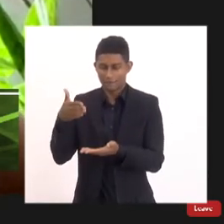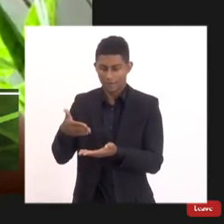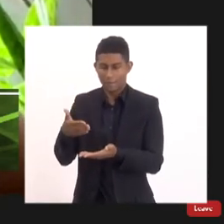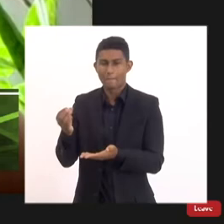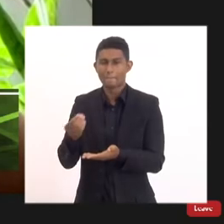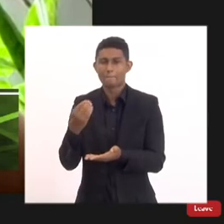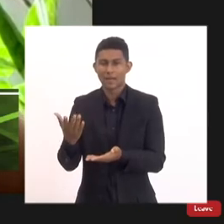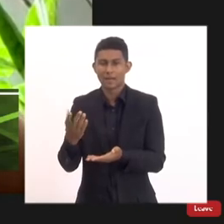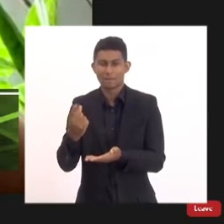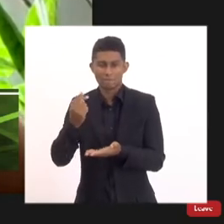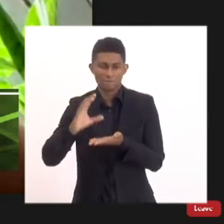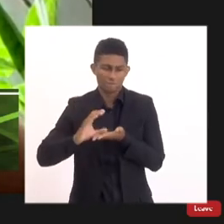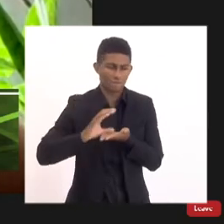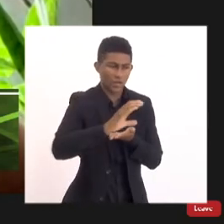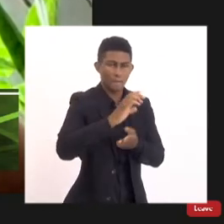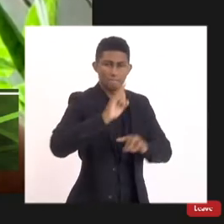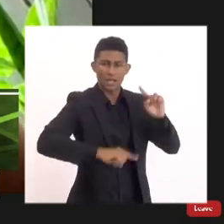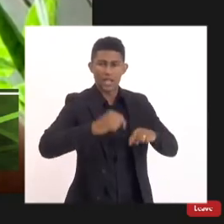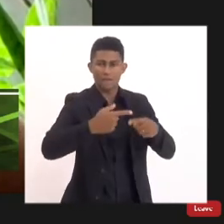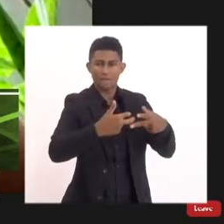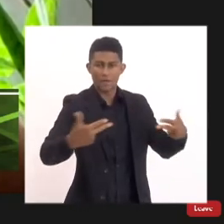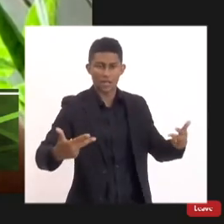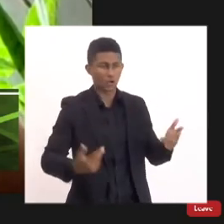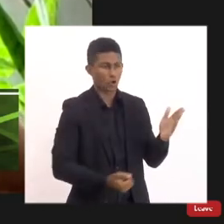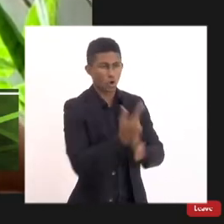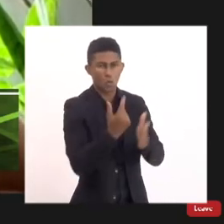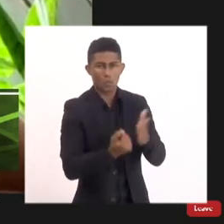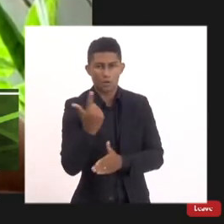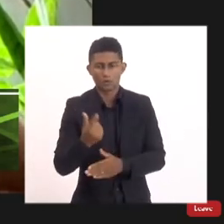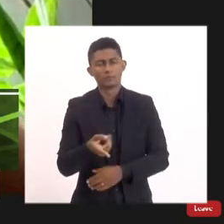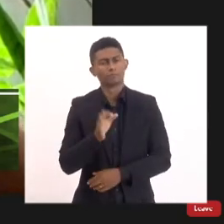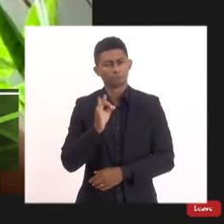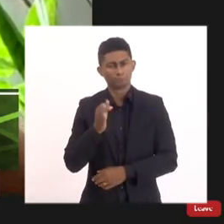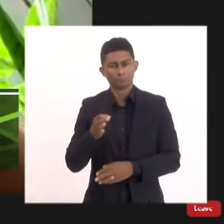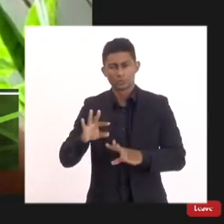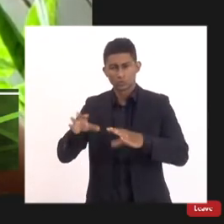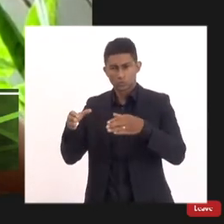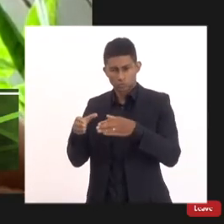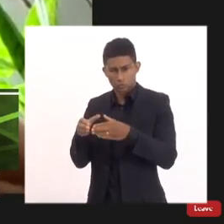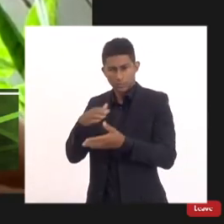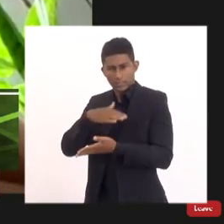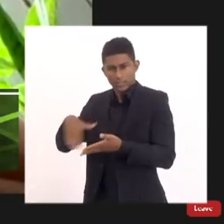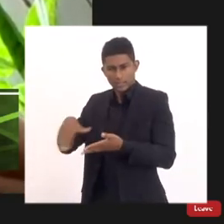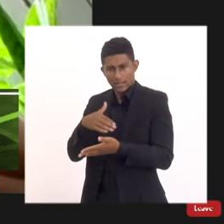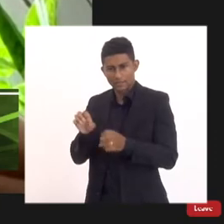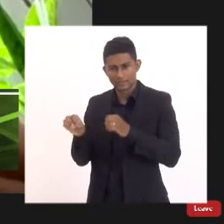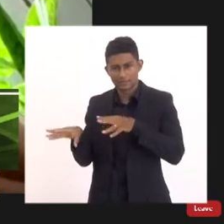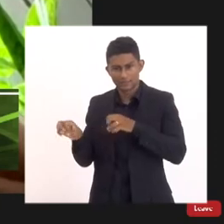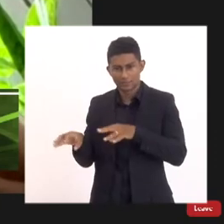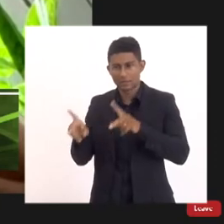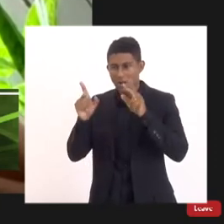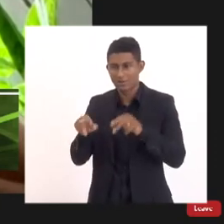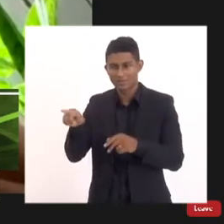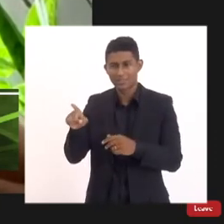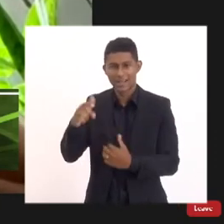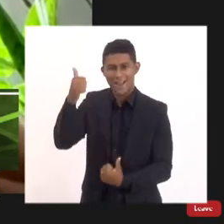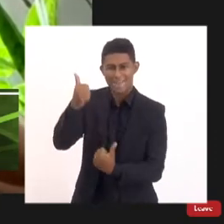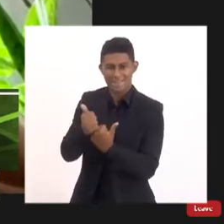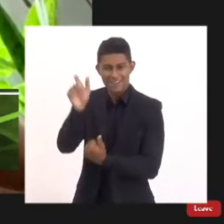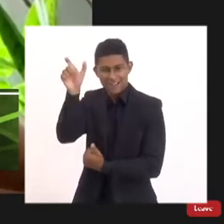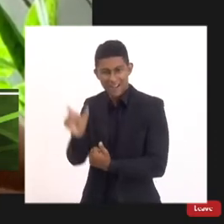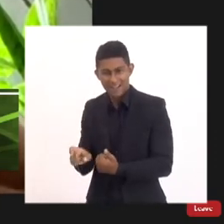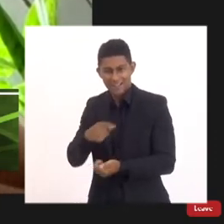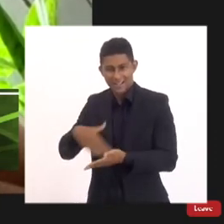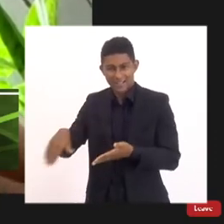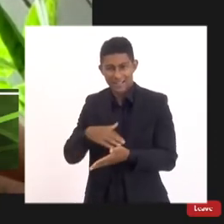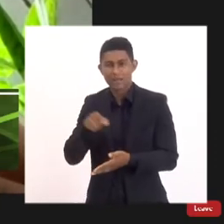dos insumos. Realmente, a secretaria, como até o subsecretário falou,